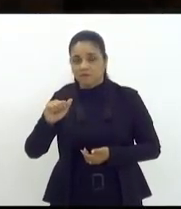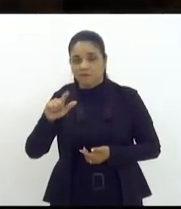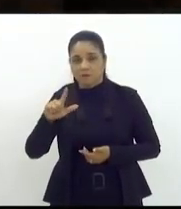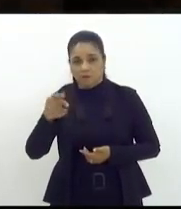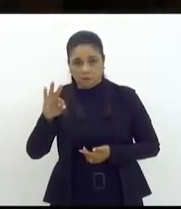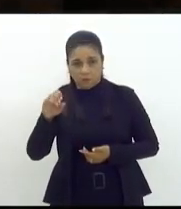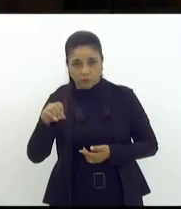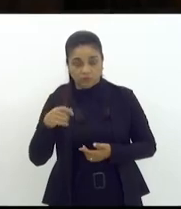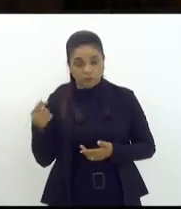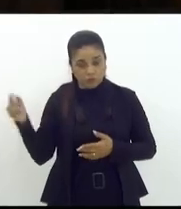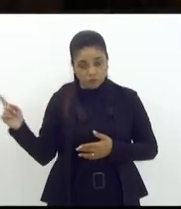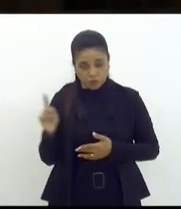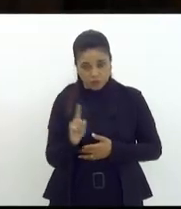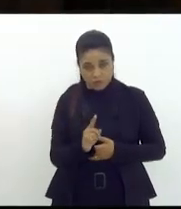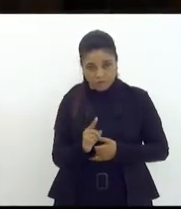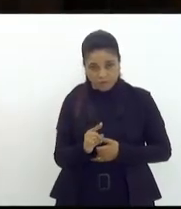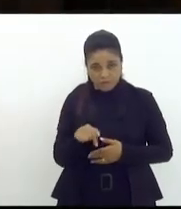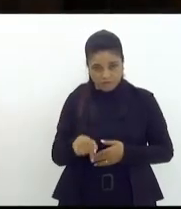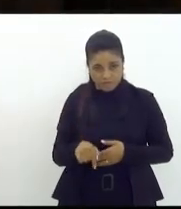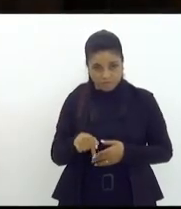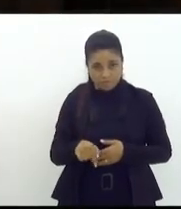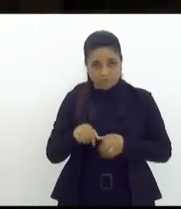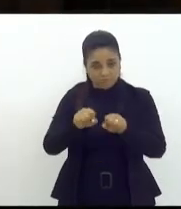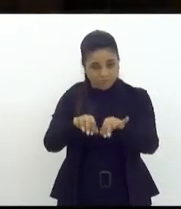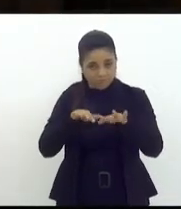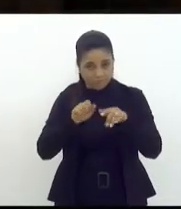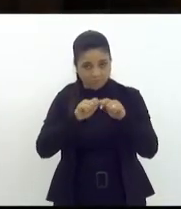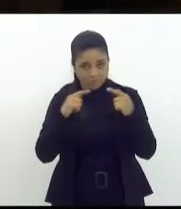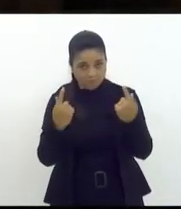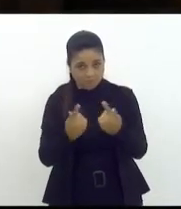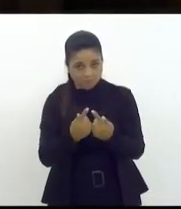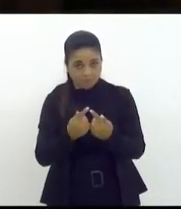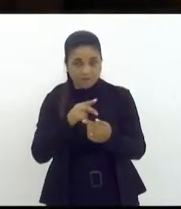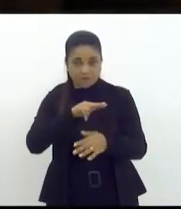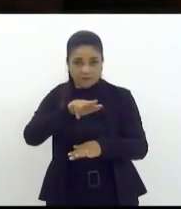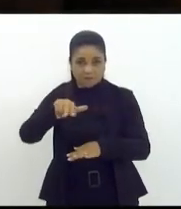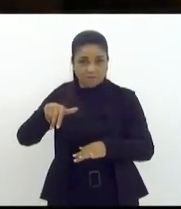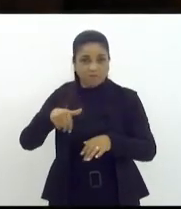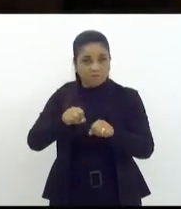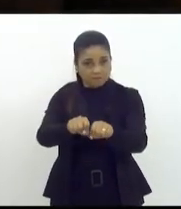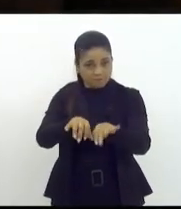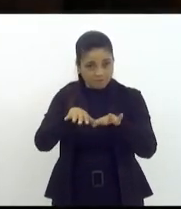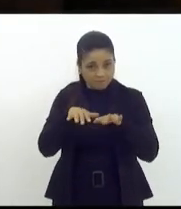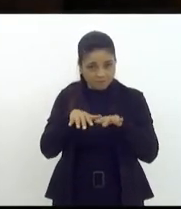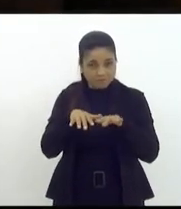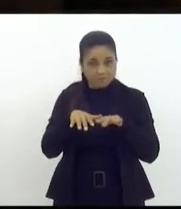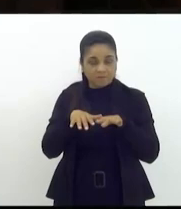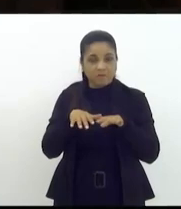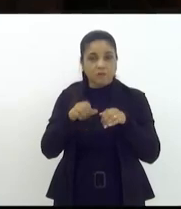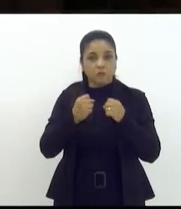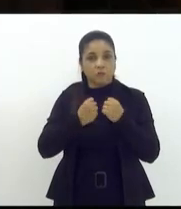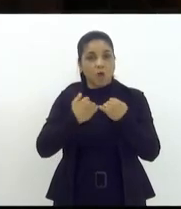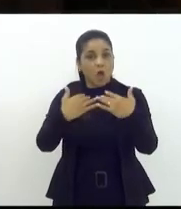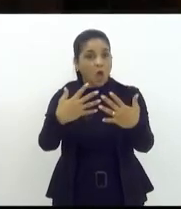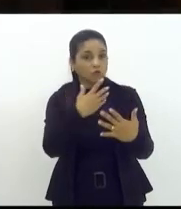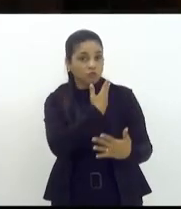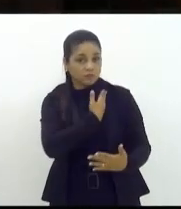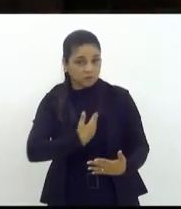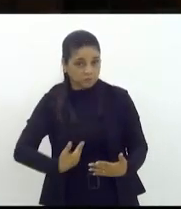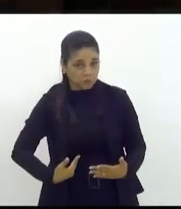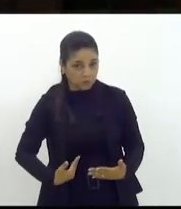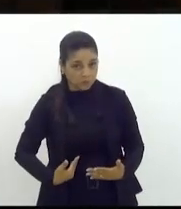na Assembleia exatamente aqui em plenário numa audiência pública